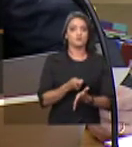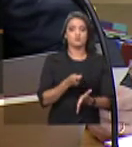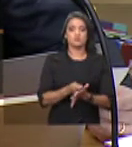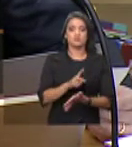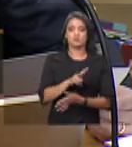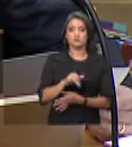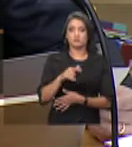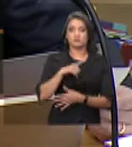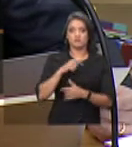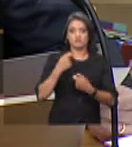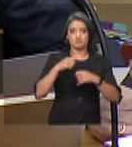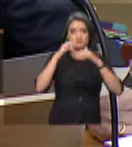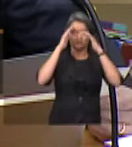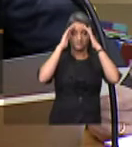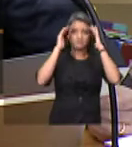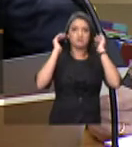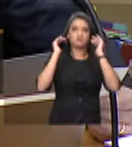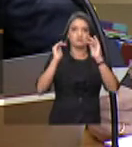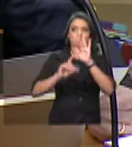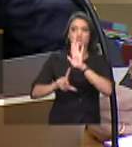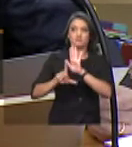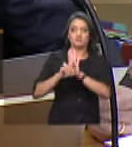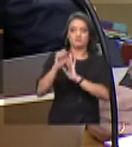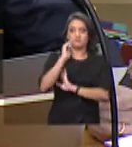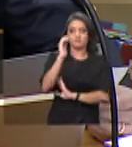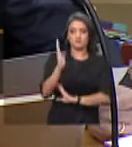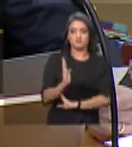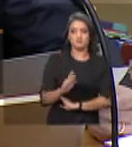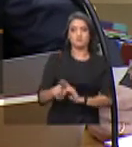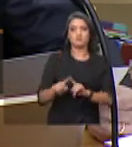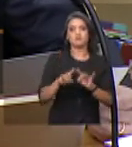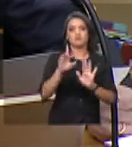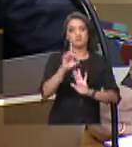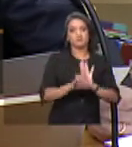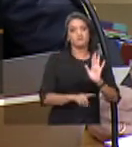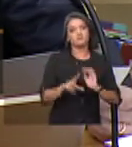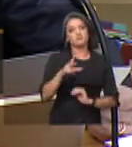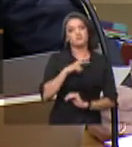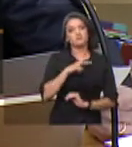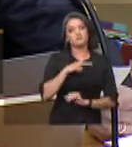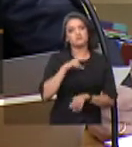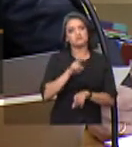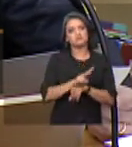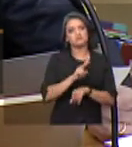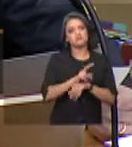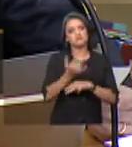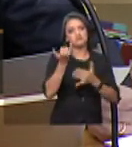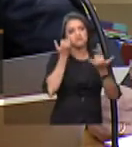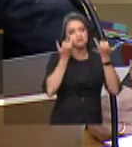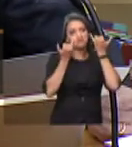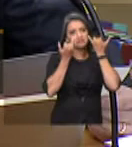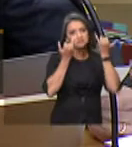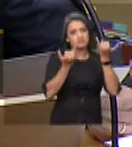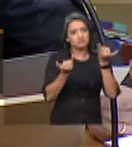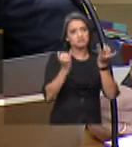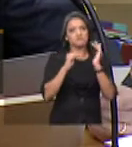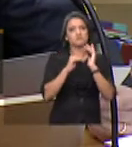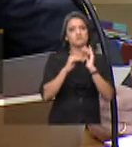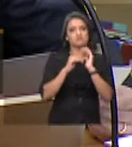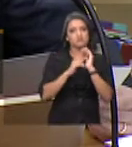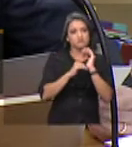respeitar a legislação brasileira e os direitos a privacidade a proteção de dados pessoais é o sigilo das